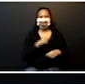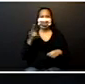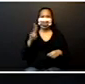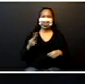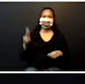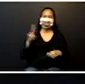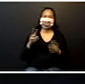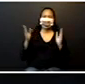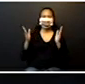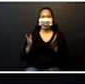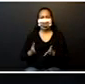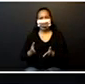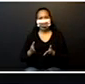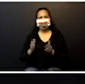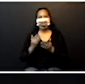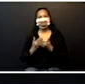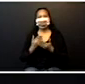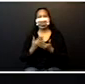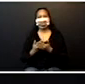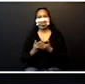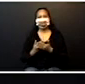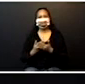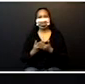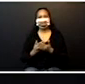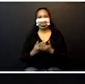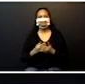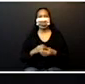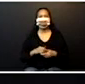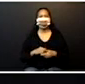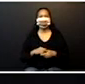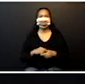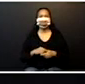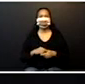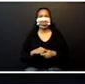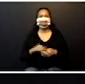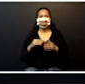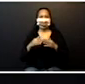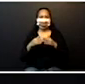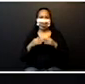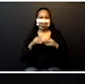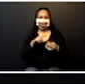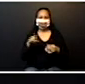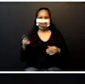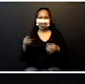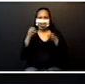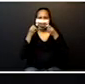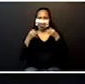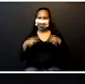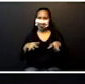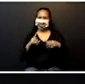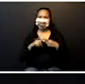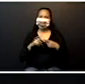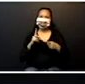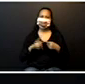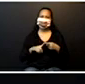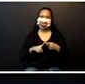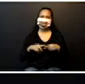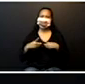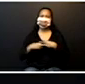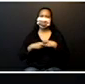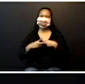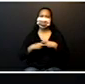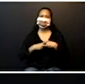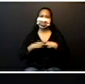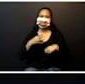nessa unidade, nessa aula. Olha que interessante. E ele pede que você explique por que os verbos estão